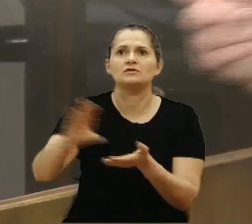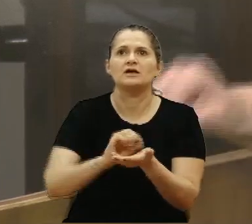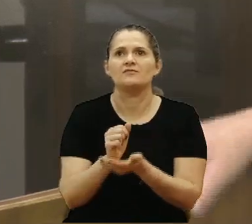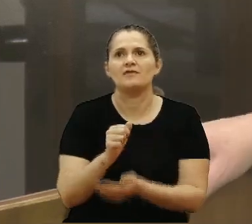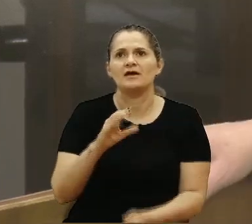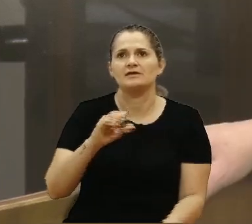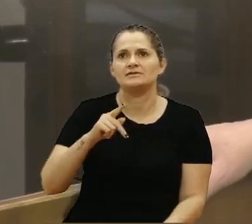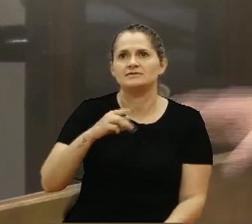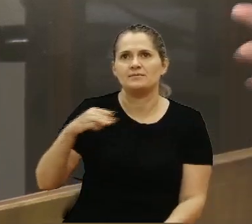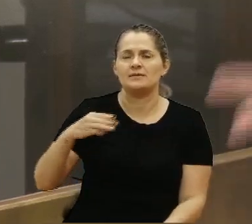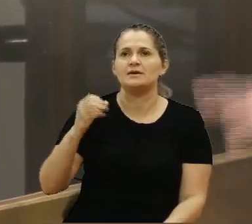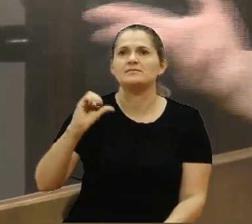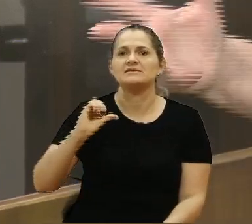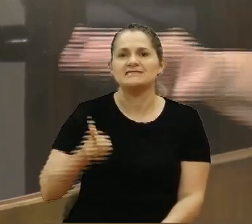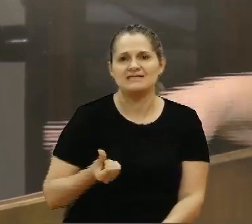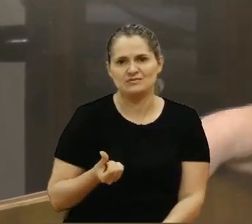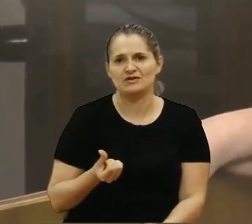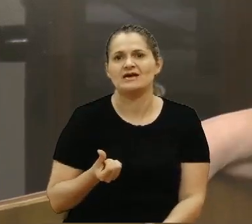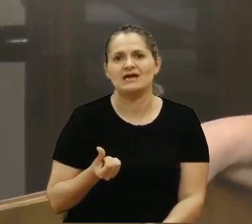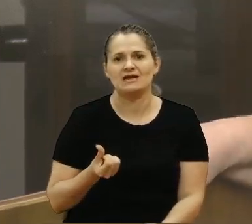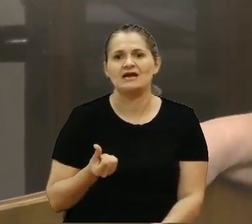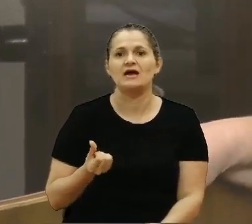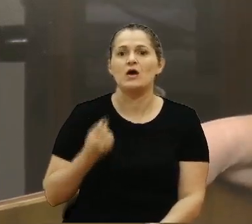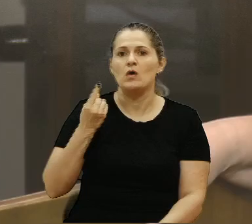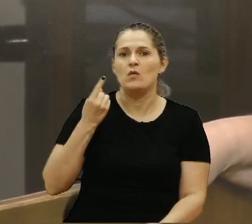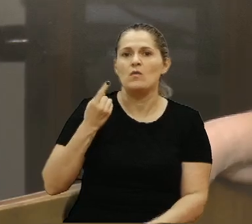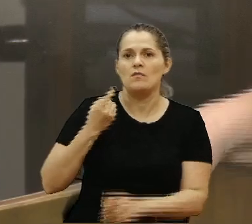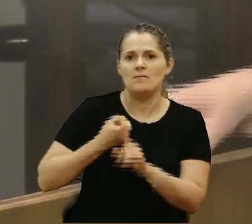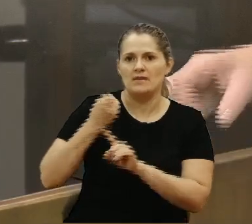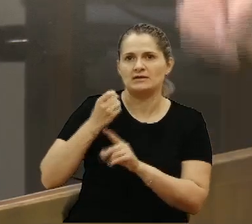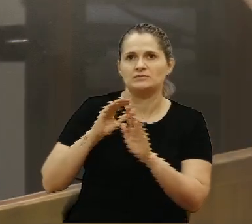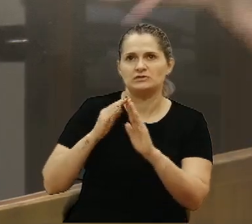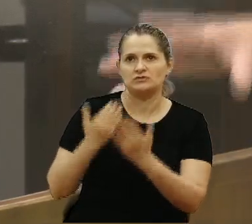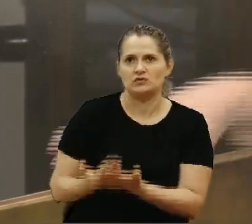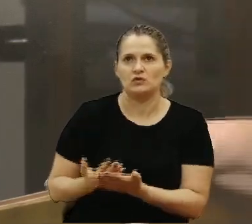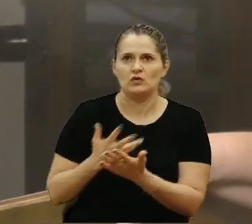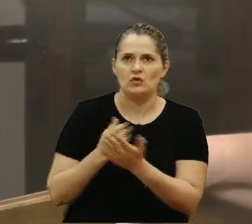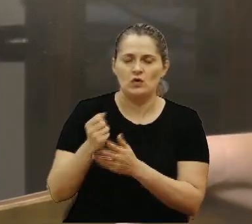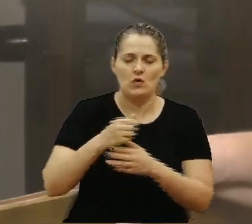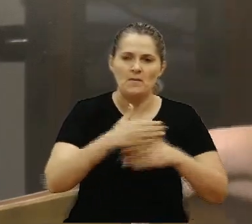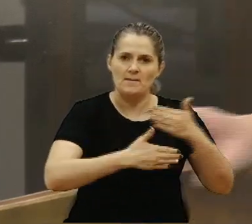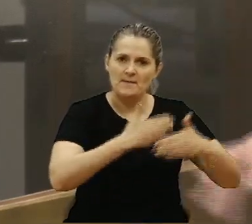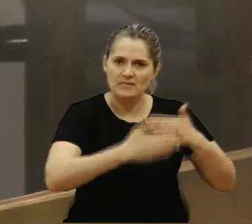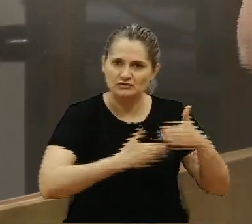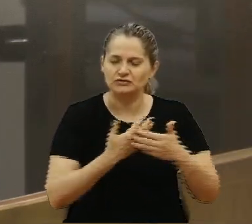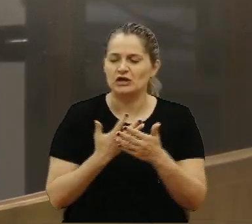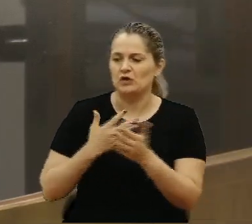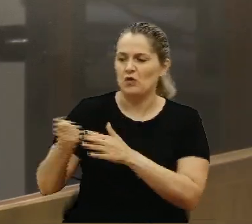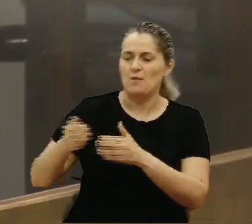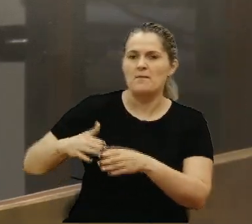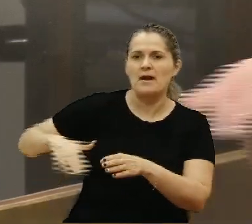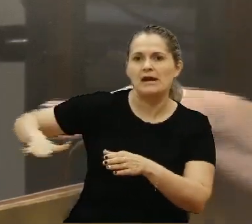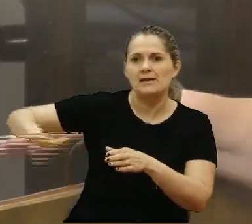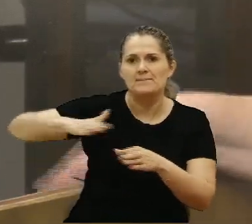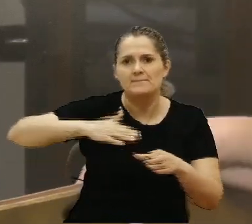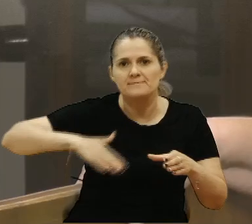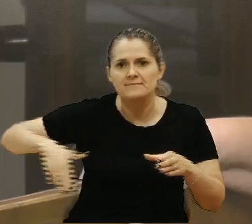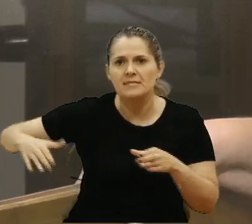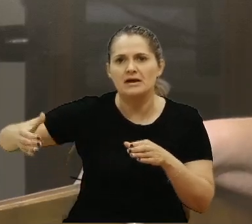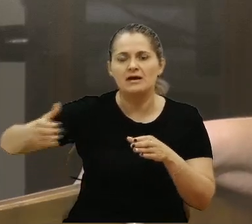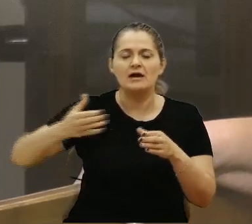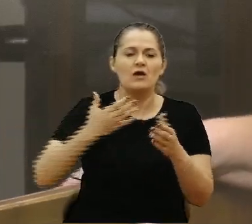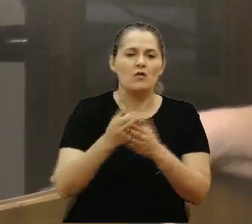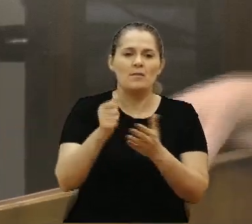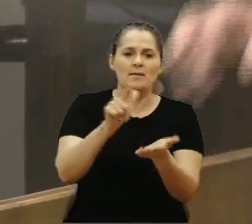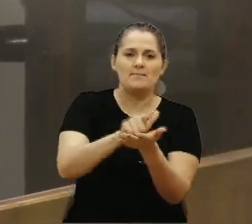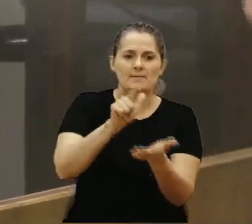é R$6.000 para manter um mês numa escola. Que é para comprar o papel higiênico, o desinfetante, aquilo que precisa, a